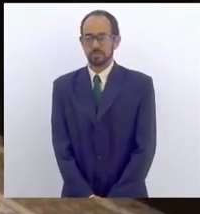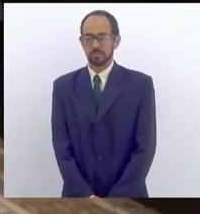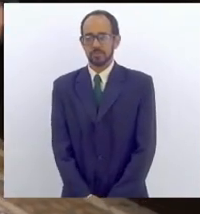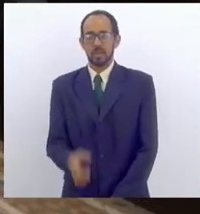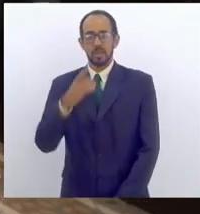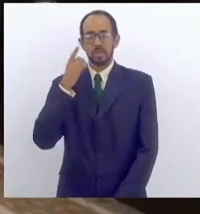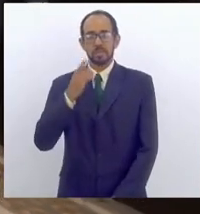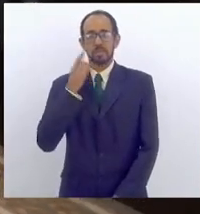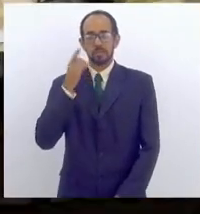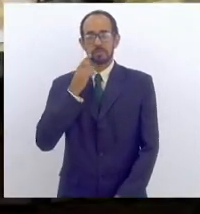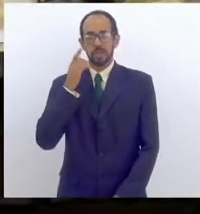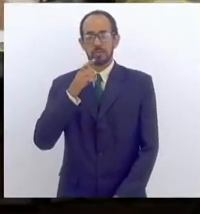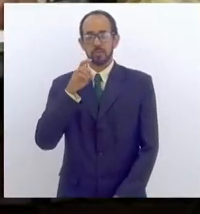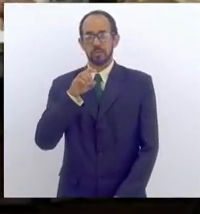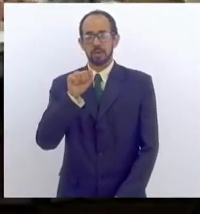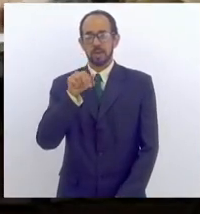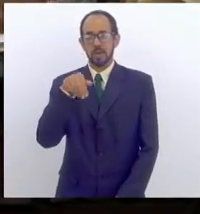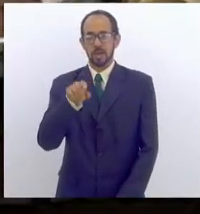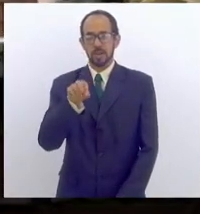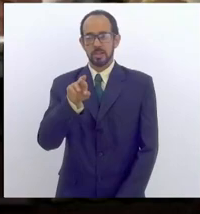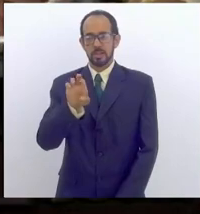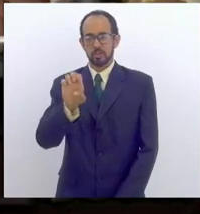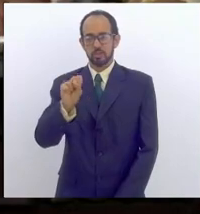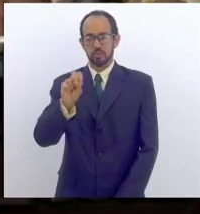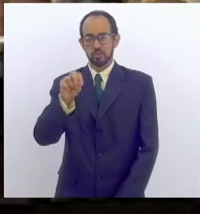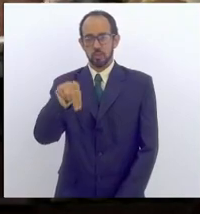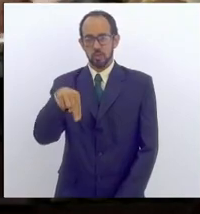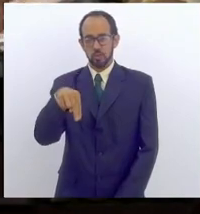Deputado Anderson Moraes.